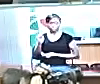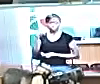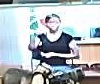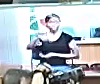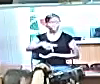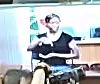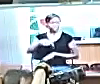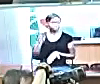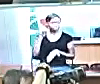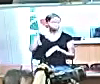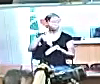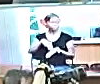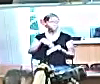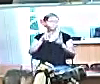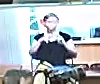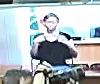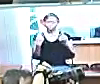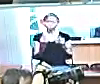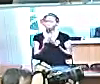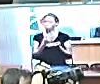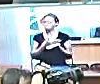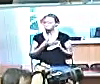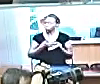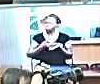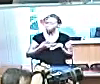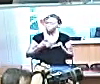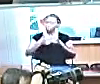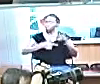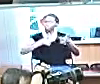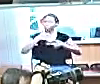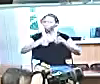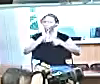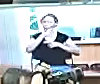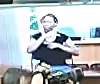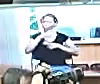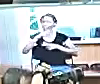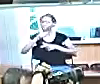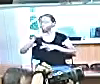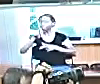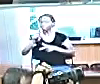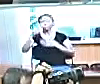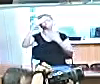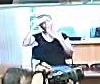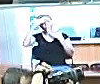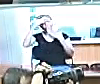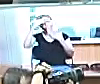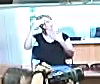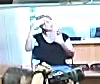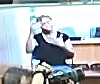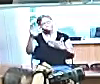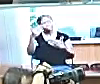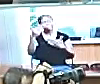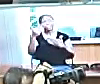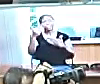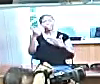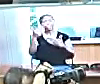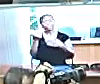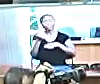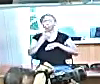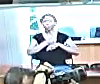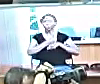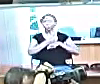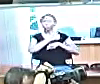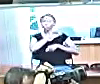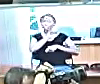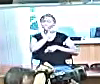sessão aqui de início nem dos trabalhos do pg gostaria de agradecer aqui há nome do doutor gilvan freire